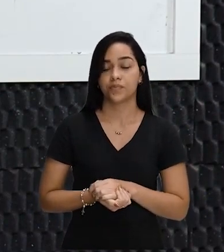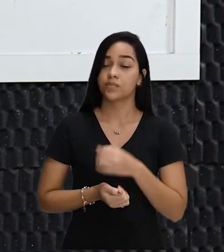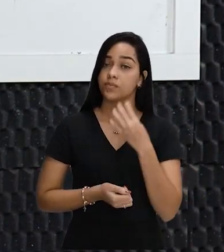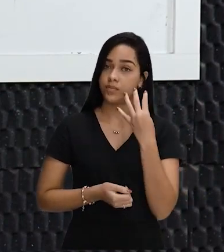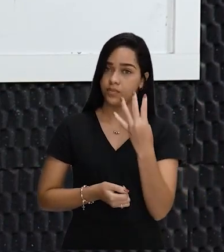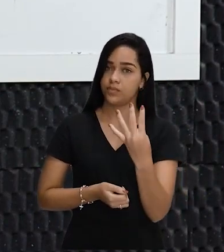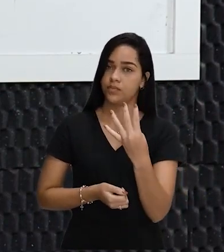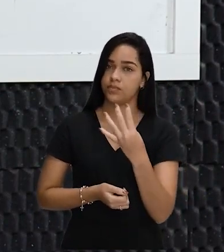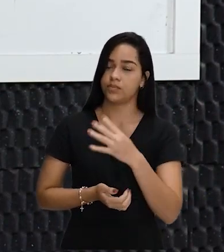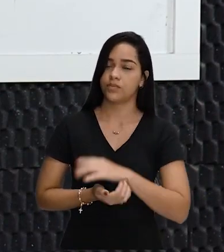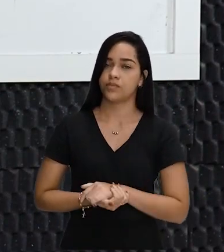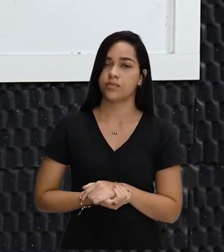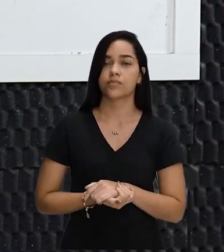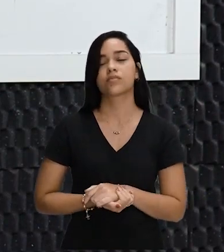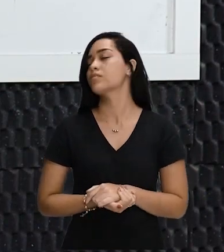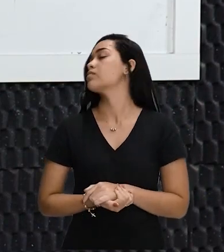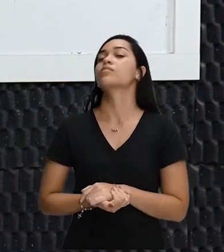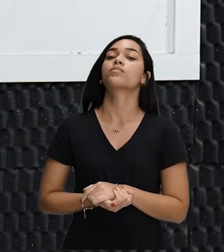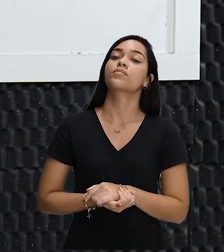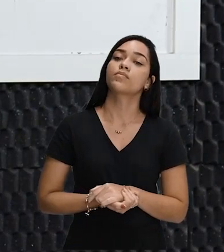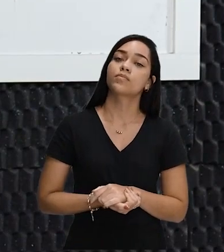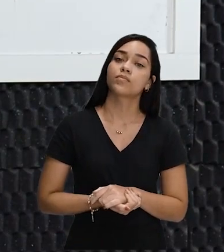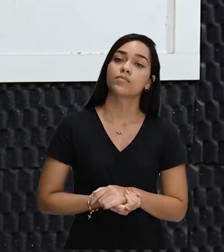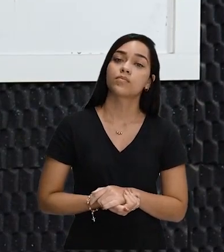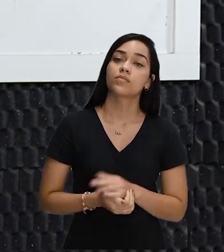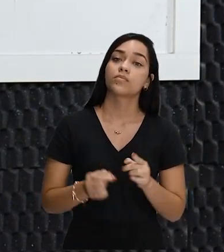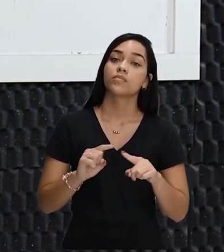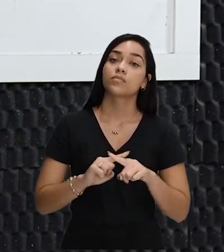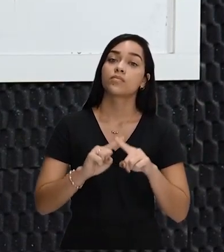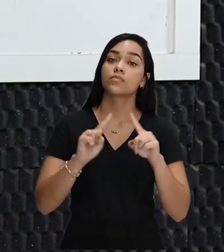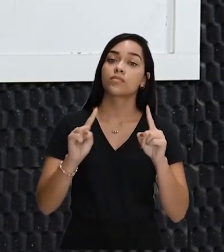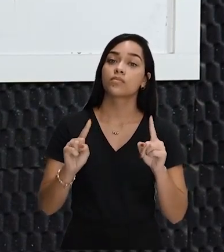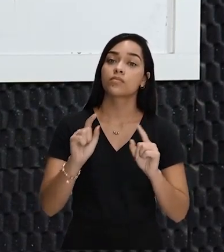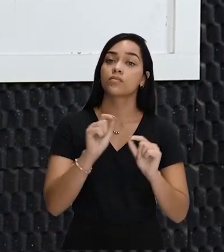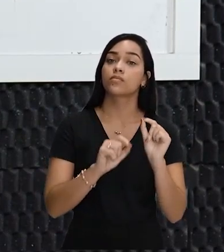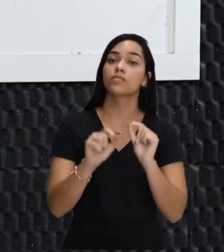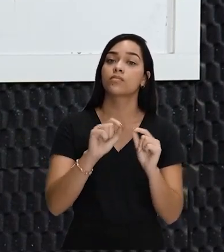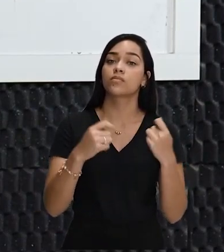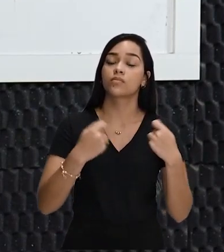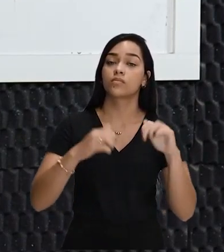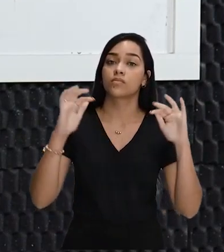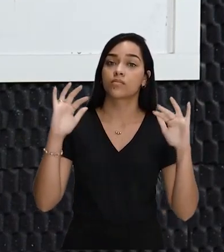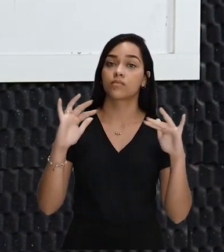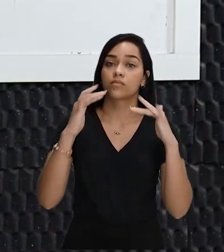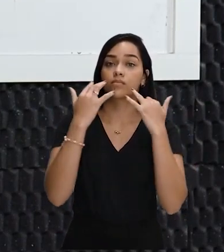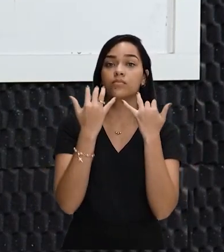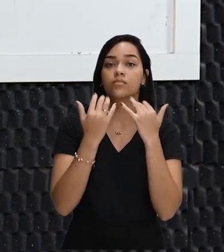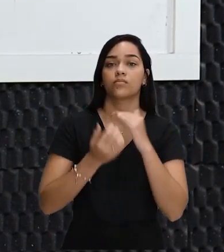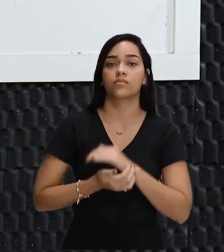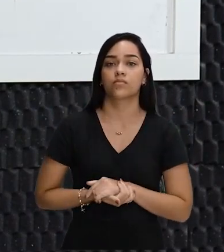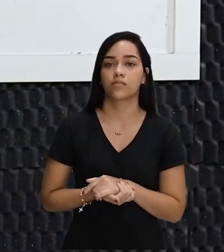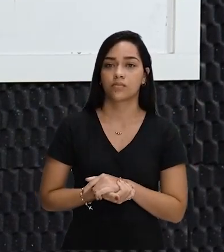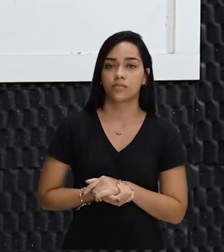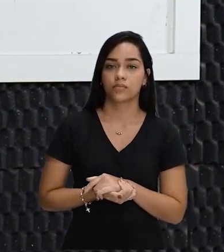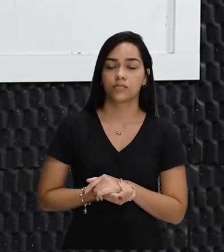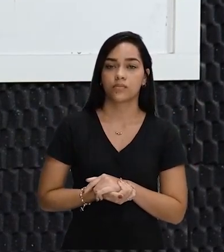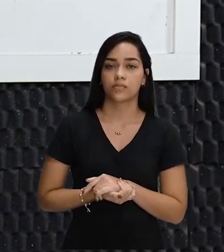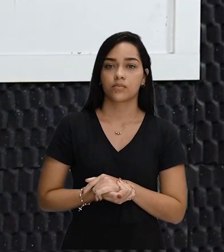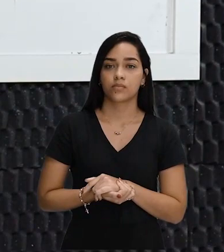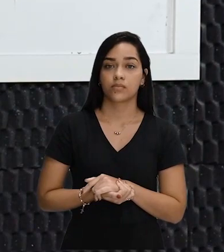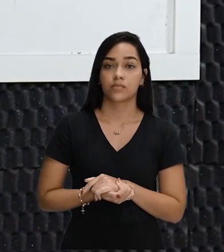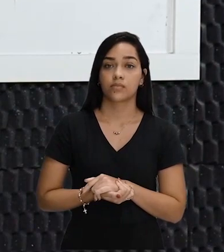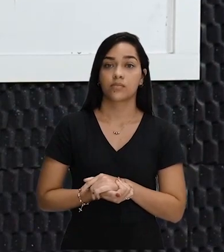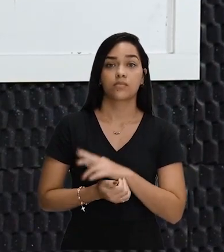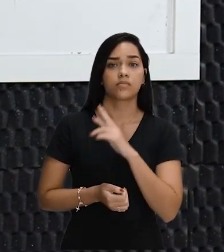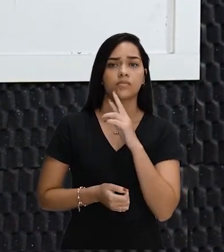quatro ou quatro dígitos só que aí a gente tem que prestar bem atenção numa coisa a